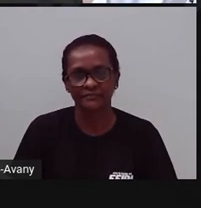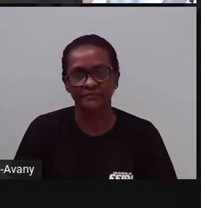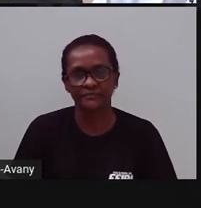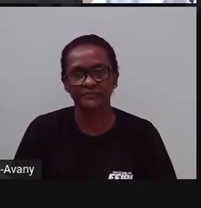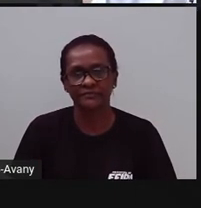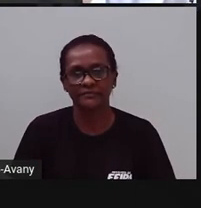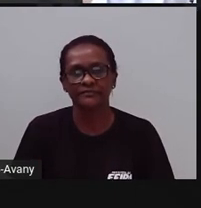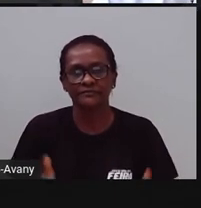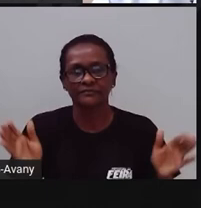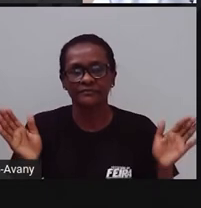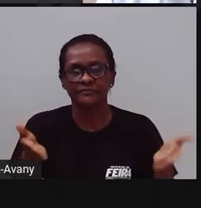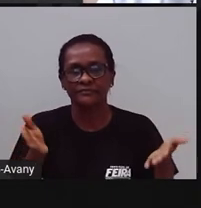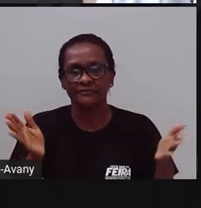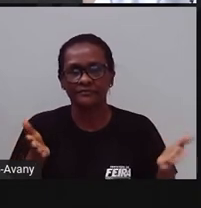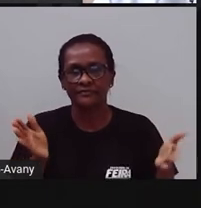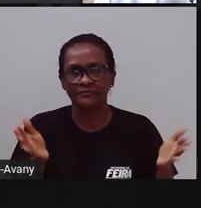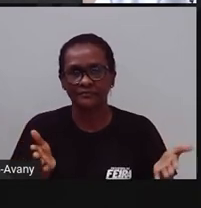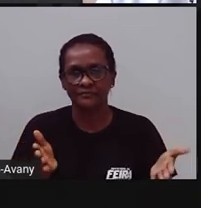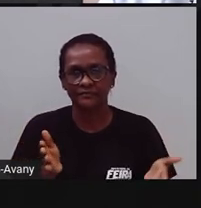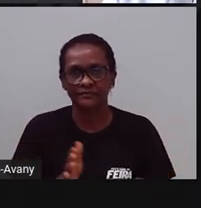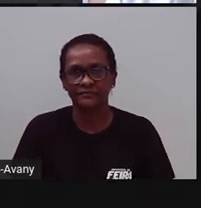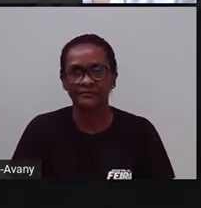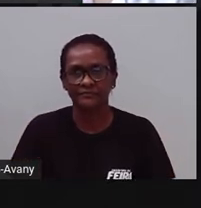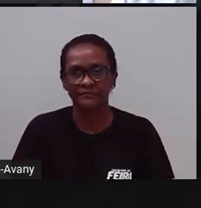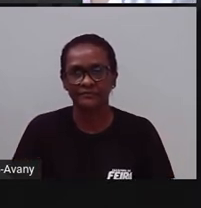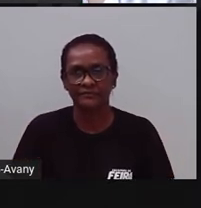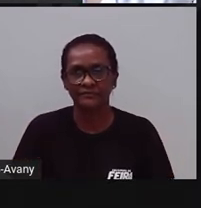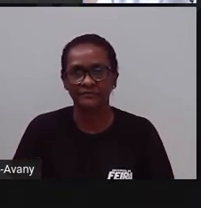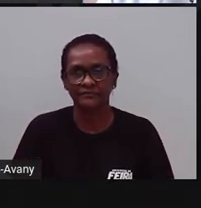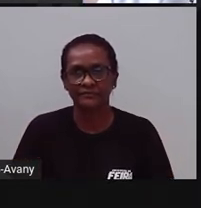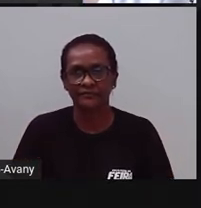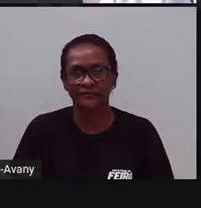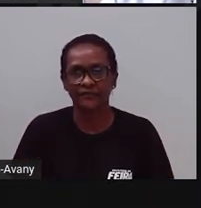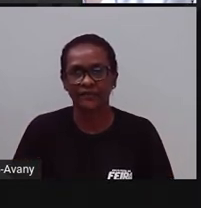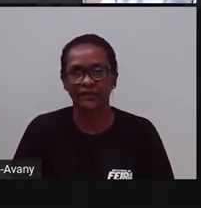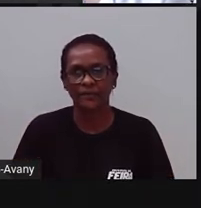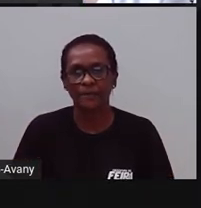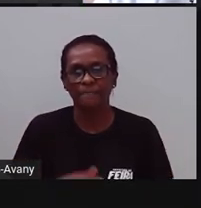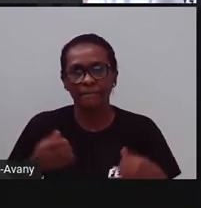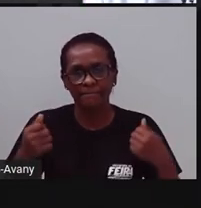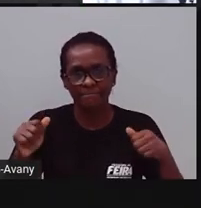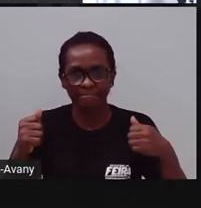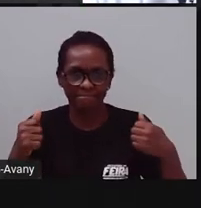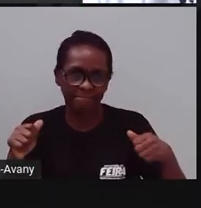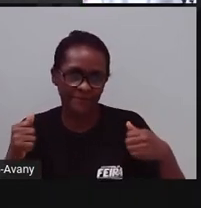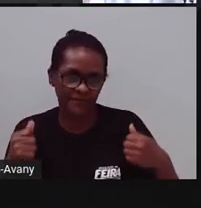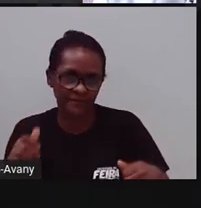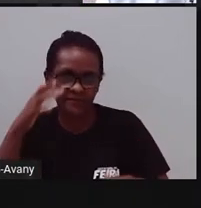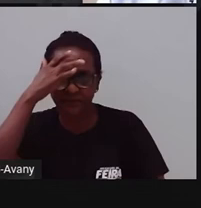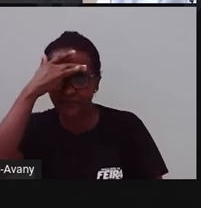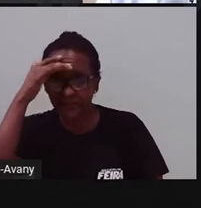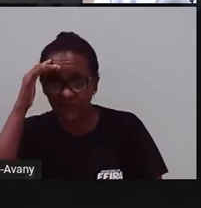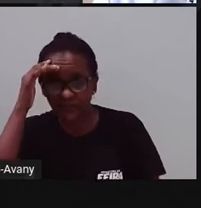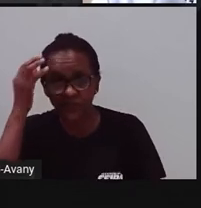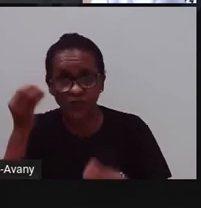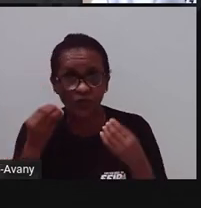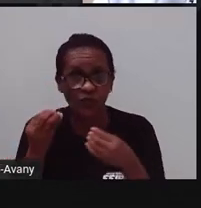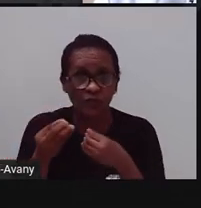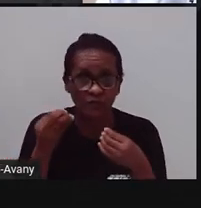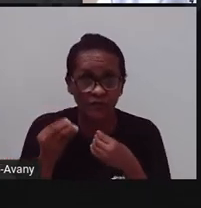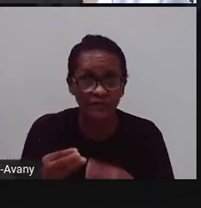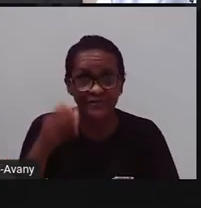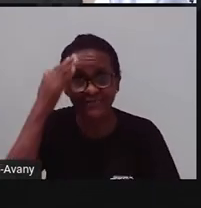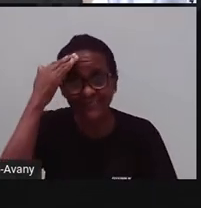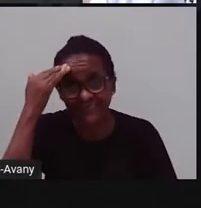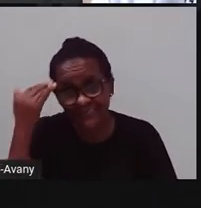então agora ó dependendo do destinatário você já Dependendo de quem vai receber o